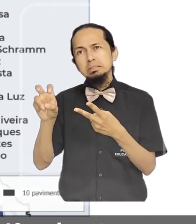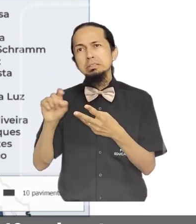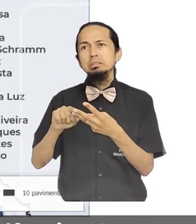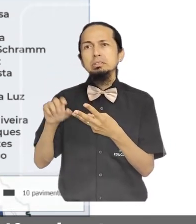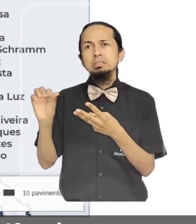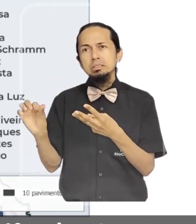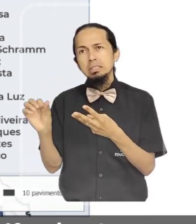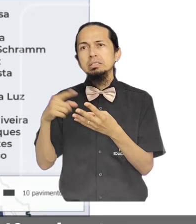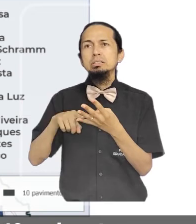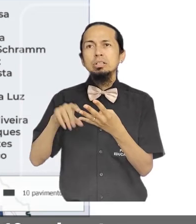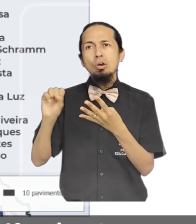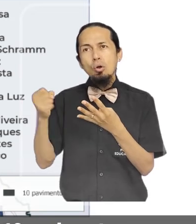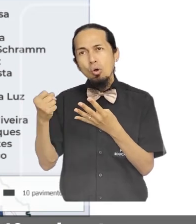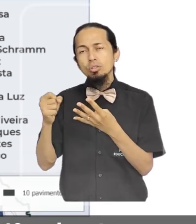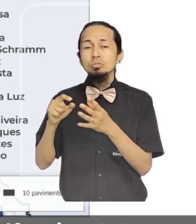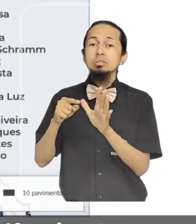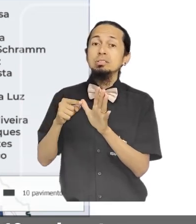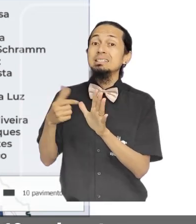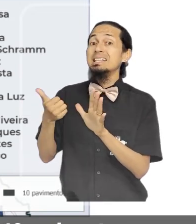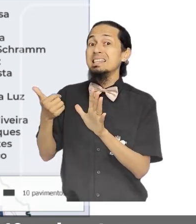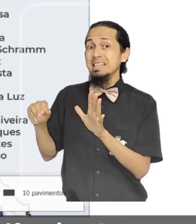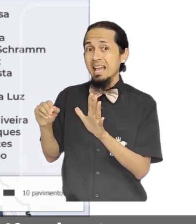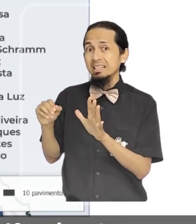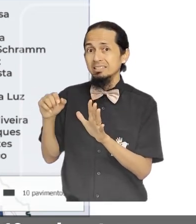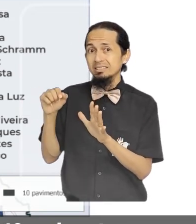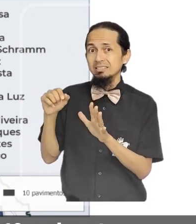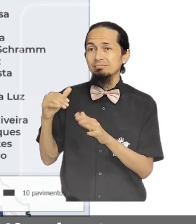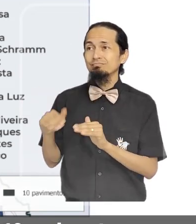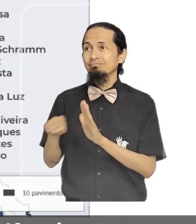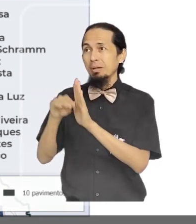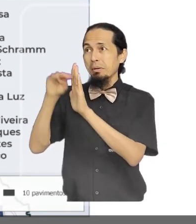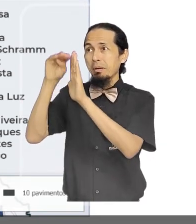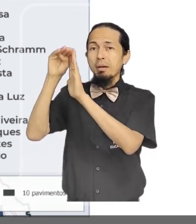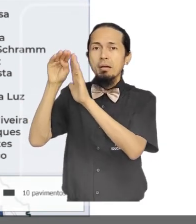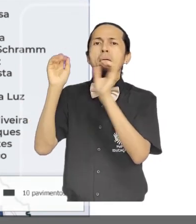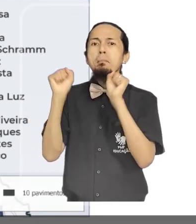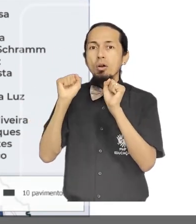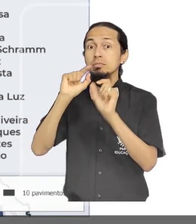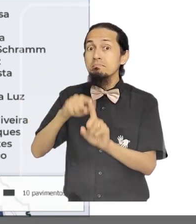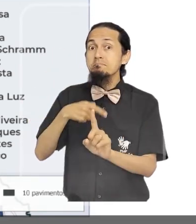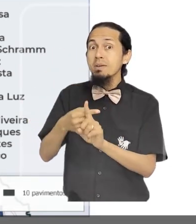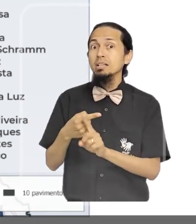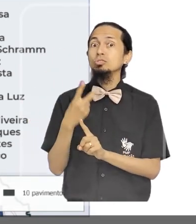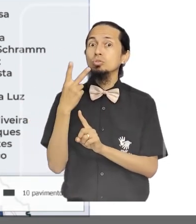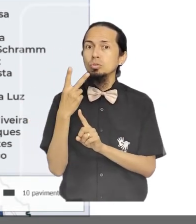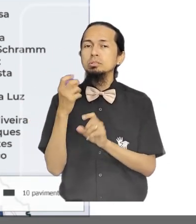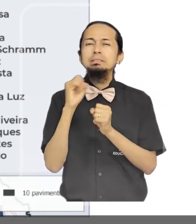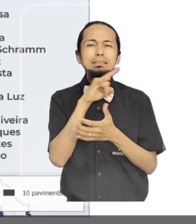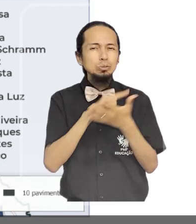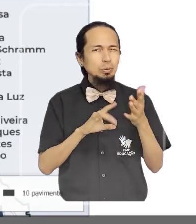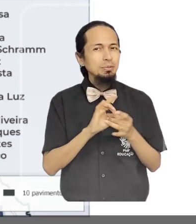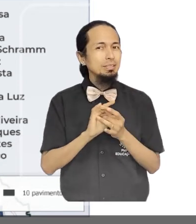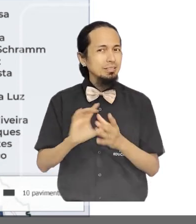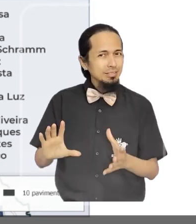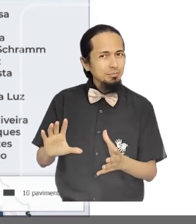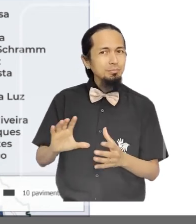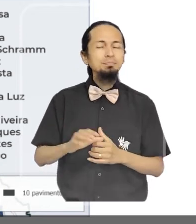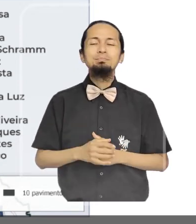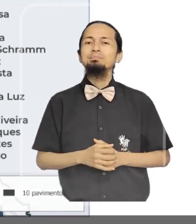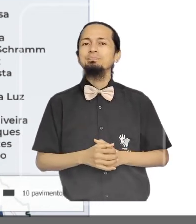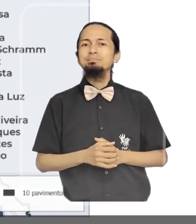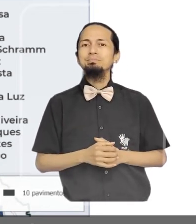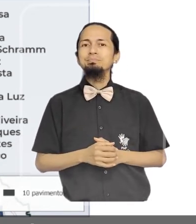4, 5, 6, 8 e 10 pavimentos poderão receber até 2 pavimentos mediante